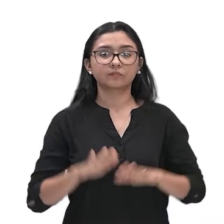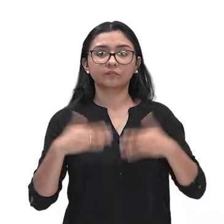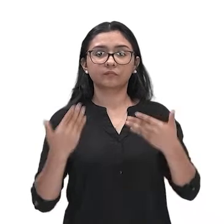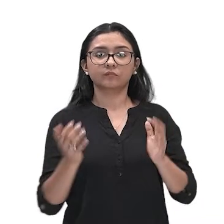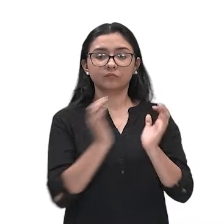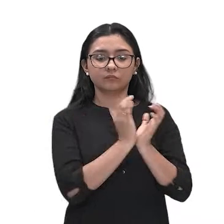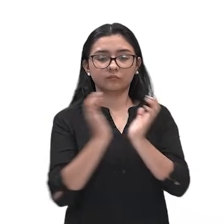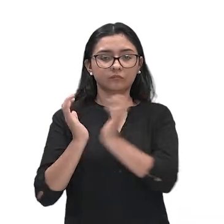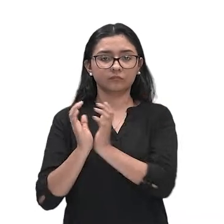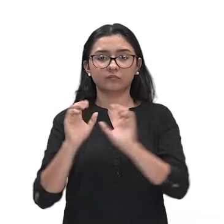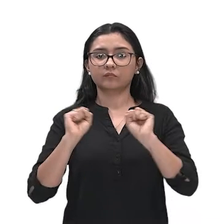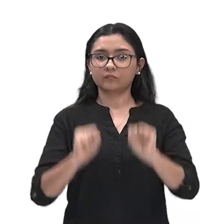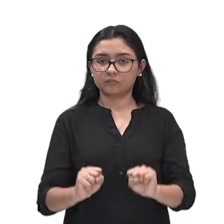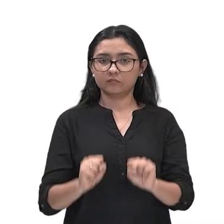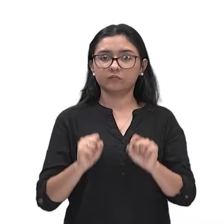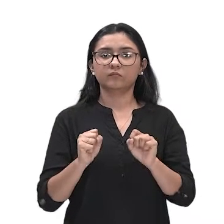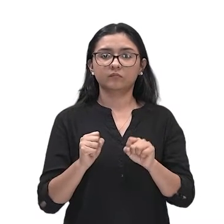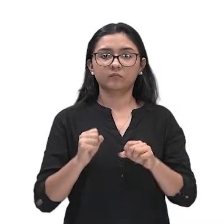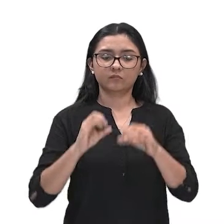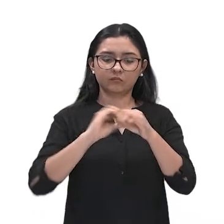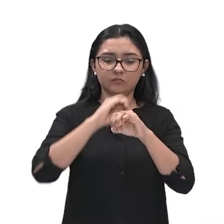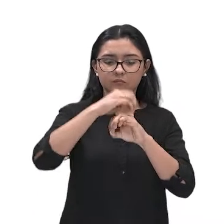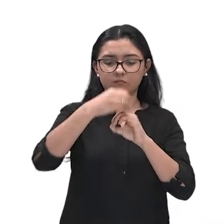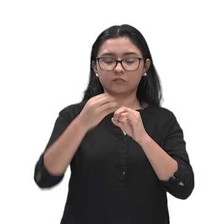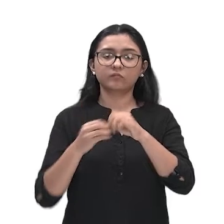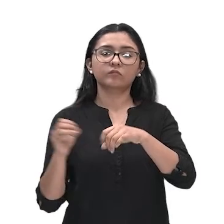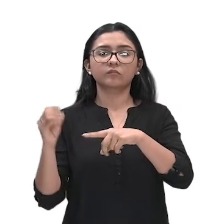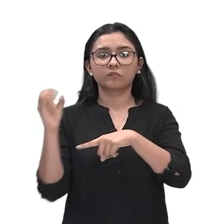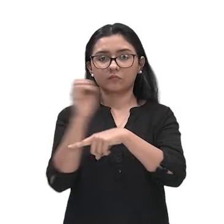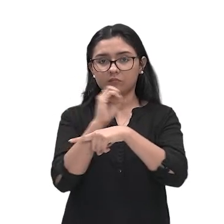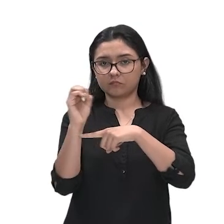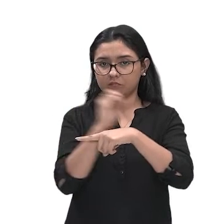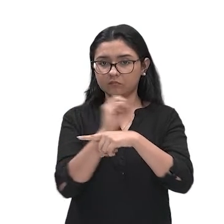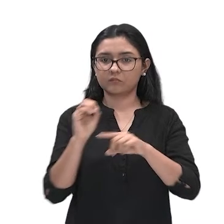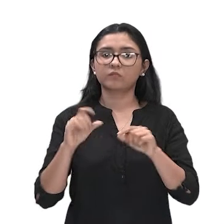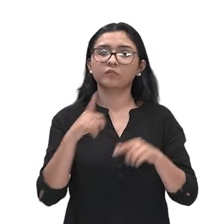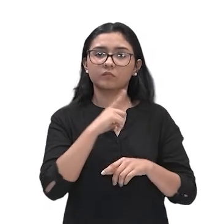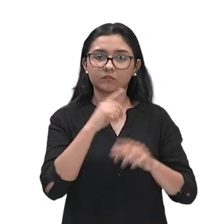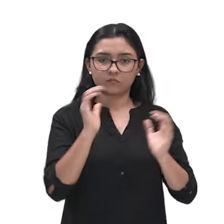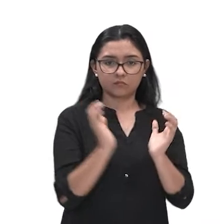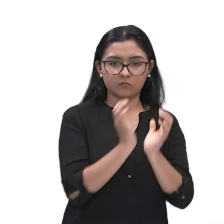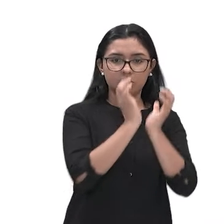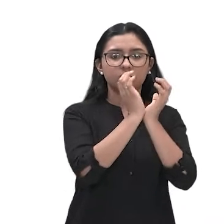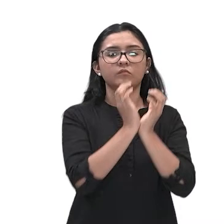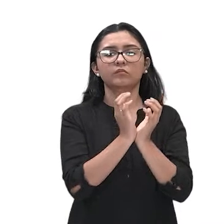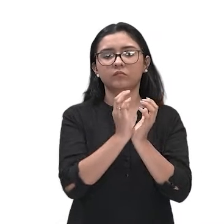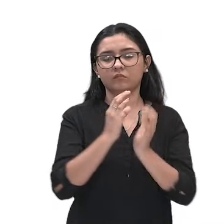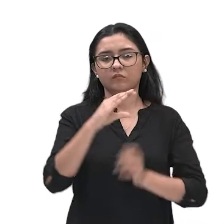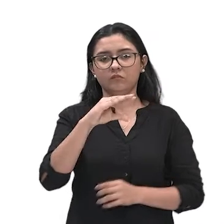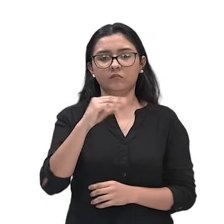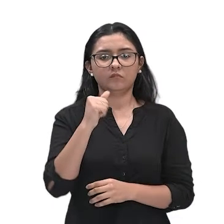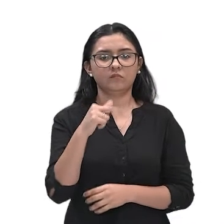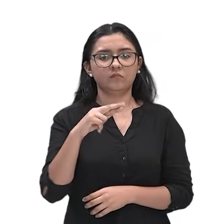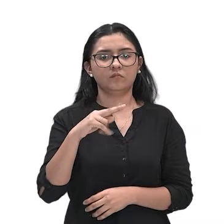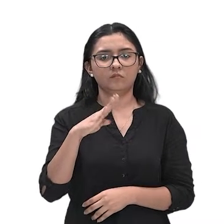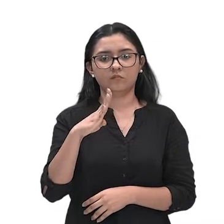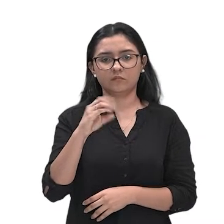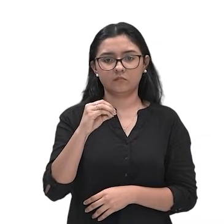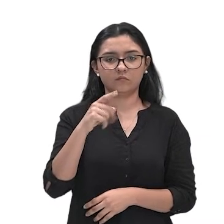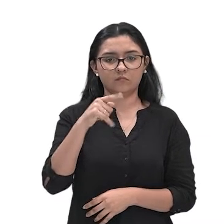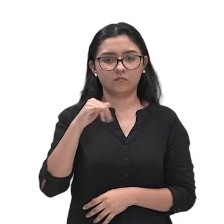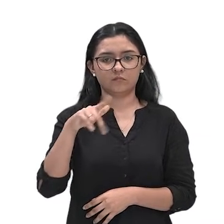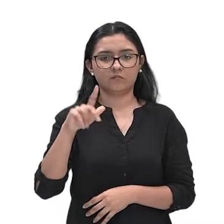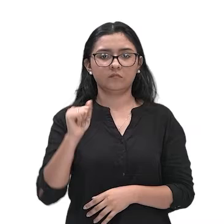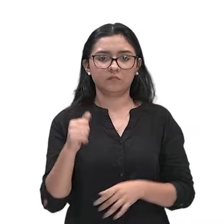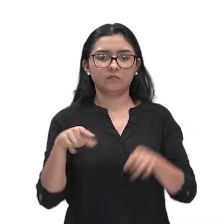definidos como moléculas orgânicas que apresentam grupos carboxila, COOH